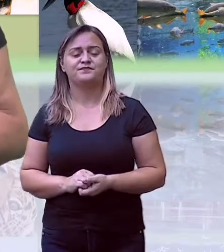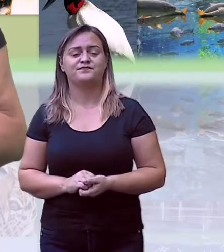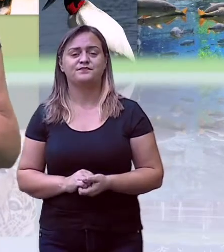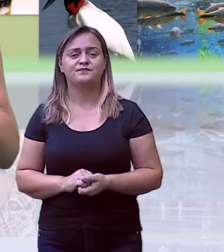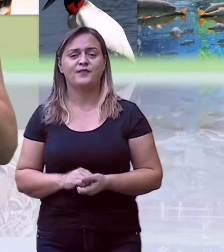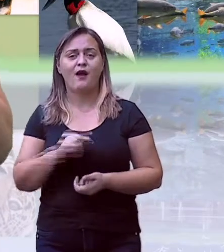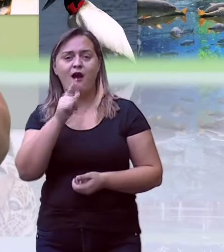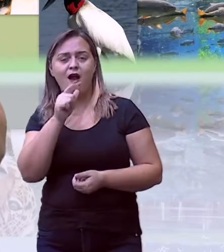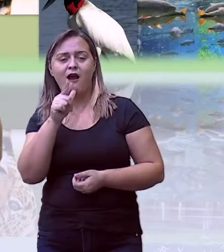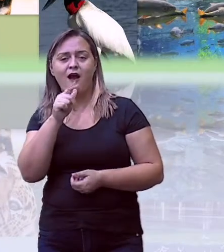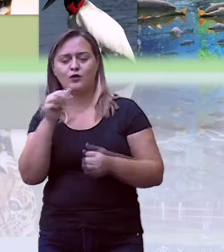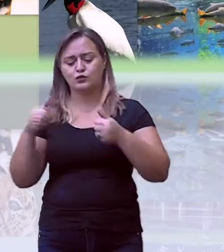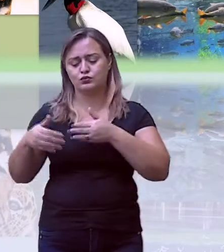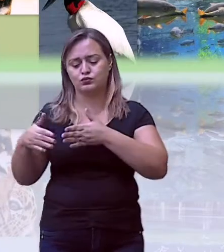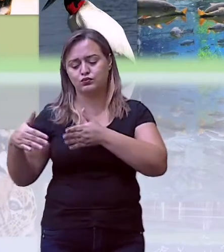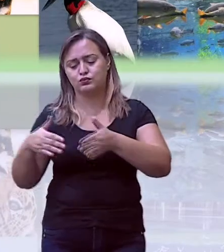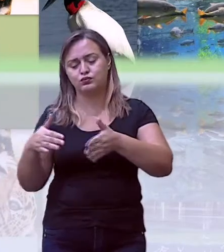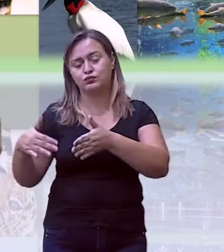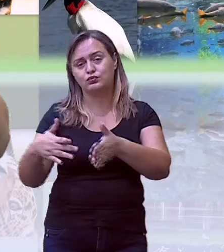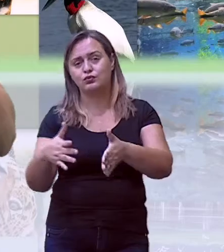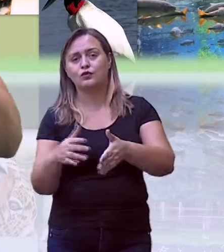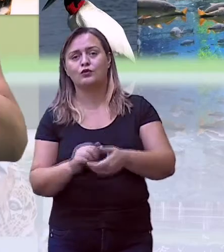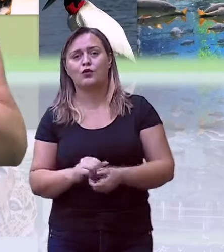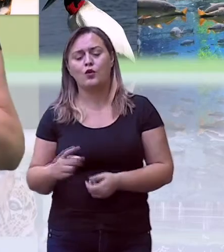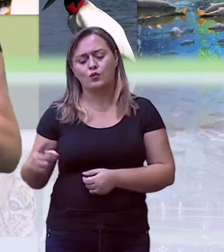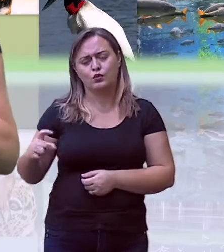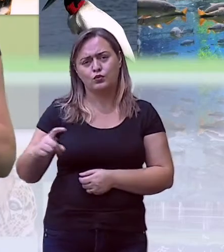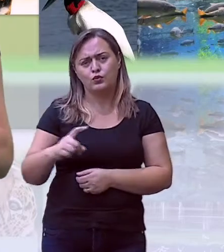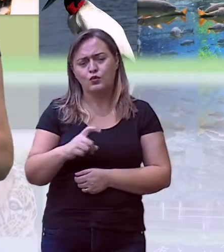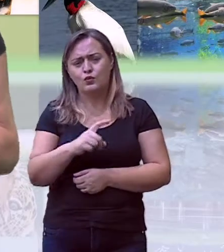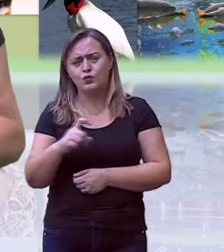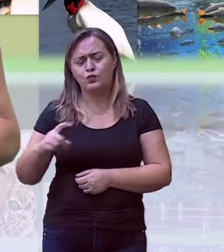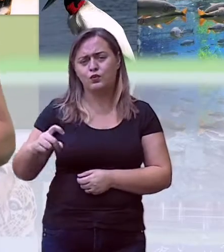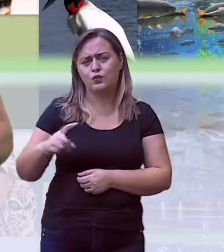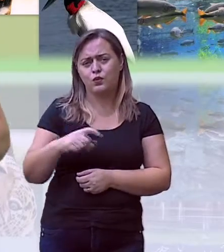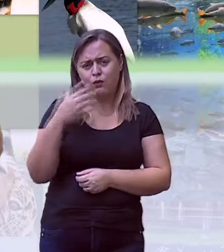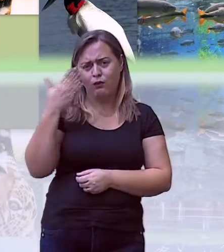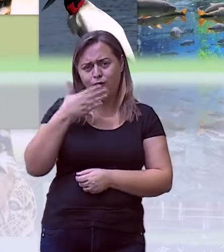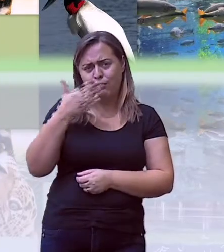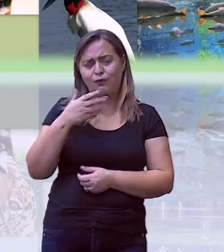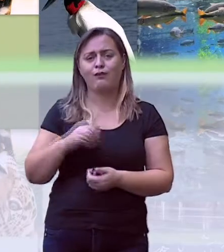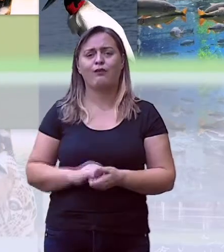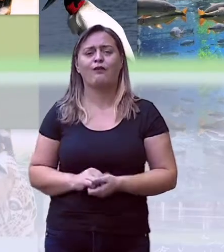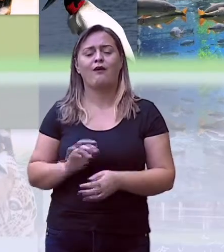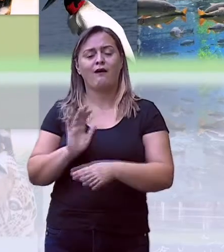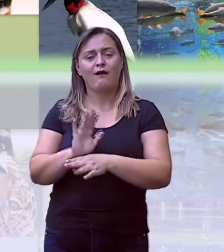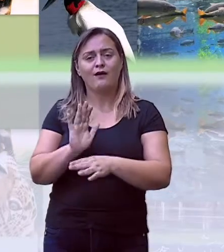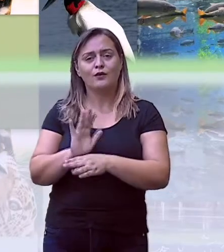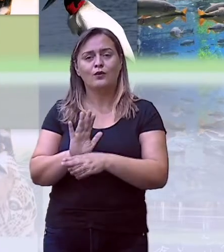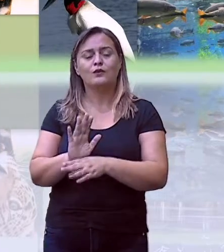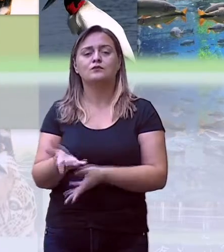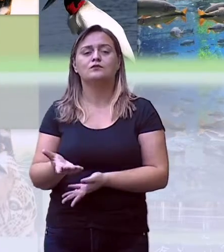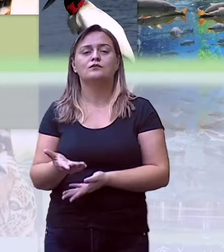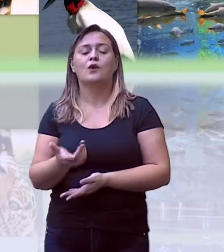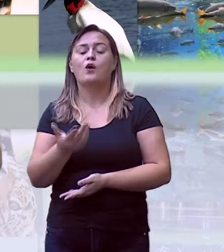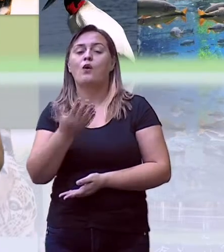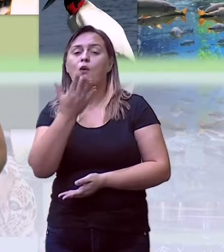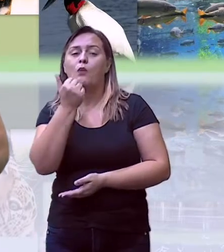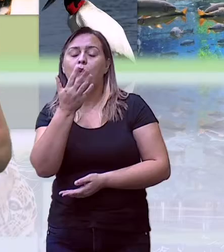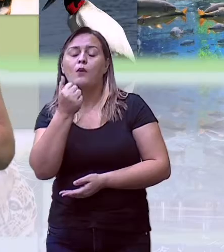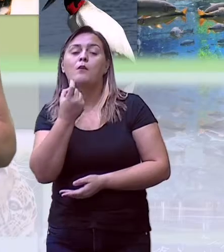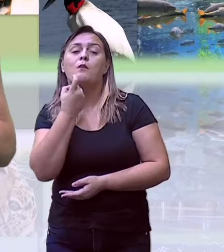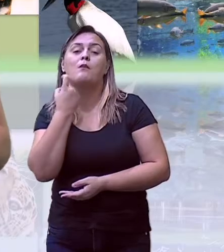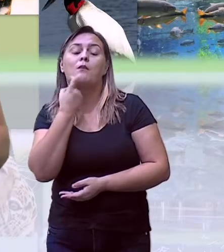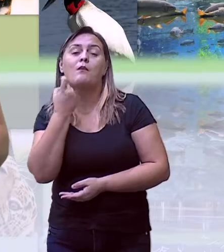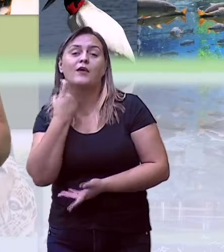micro-organismos que vêm na água alimentam pequenos peixes que vão servir de alimento para peixes de porte maior. É bacana, não é